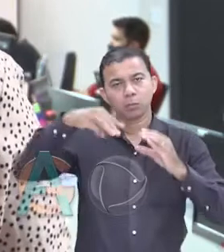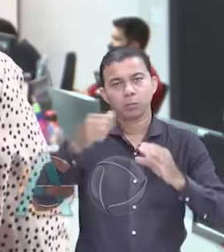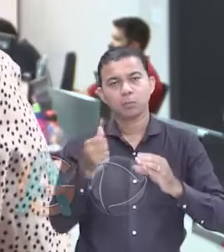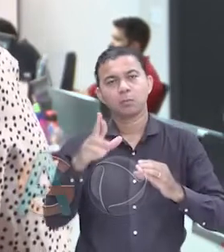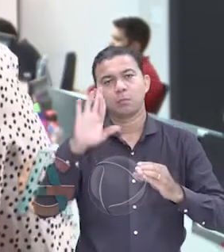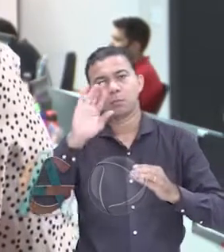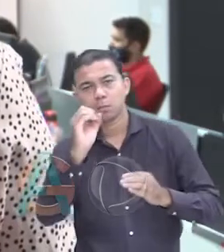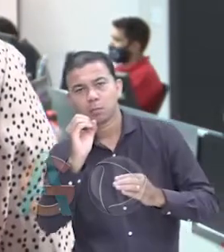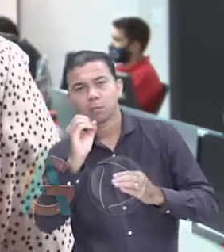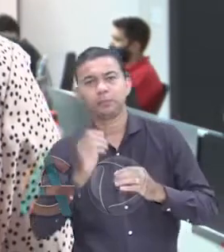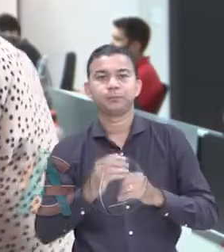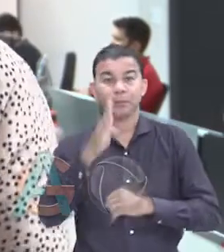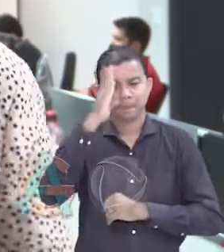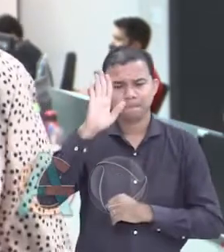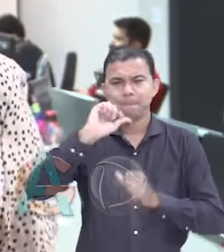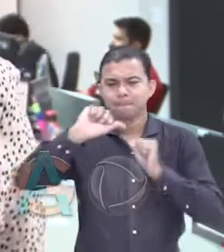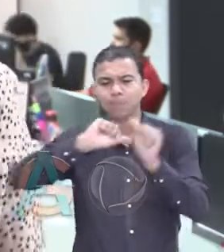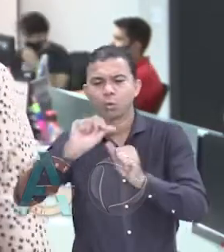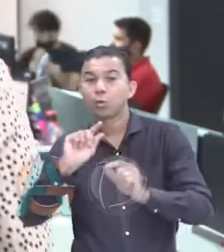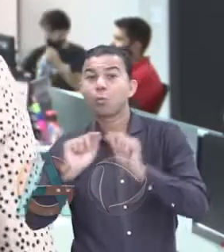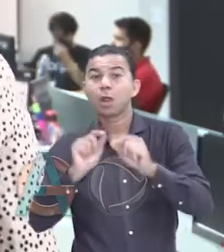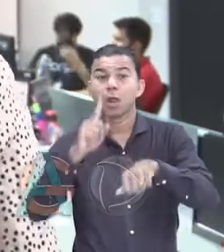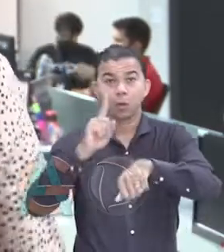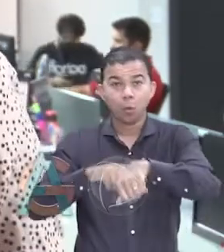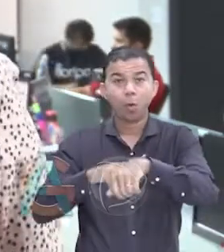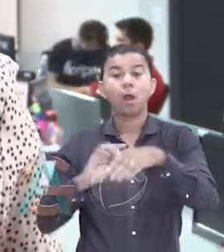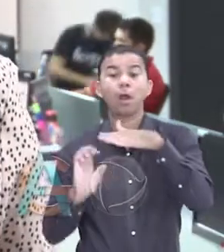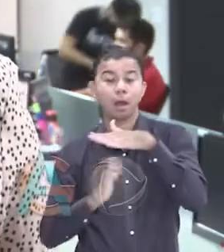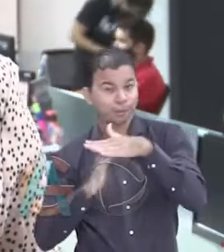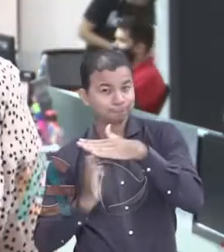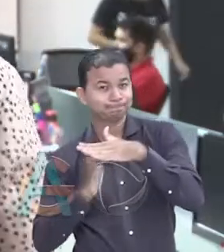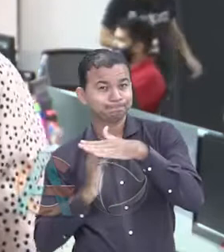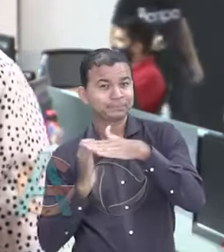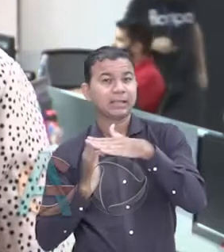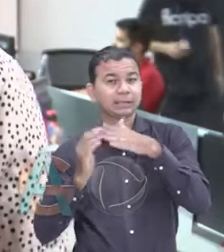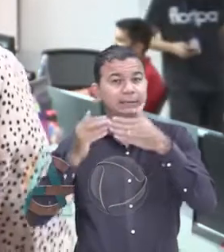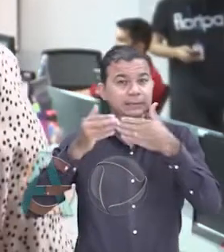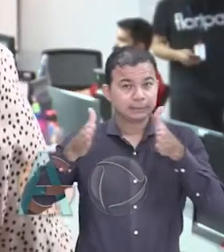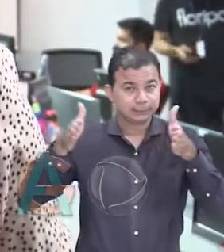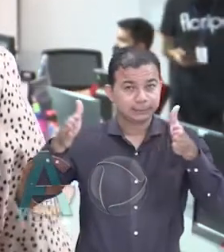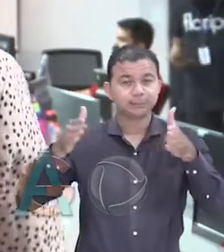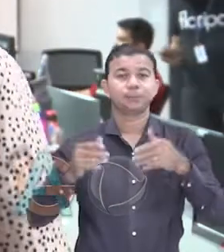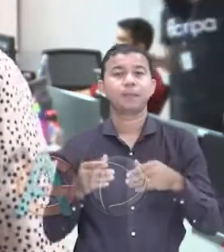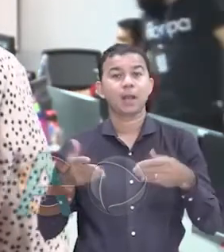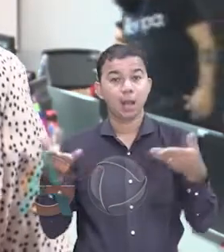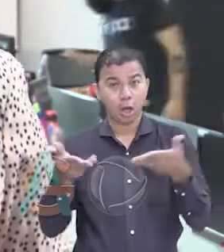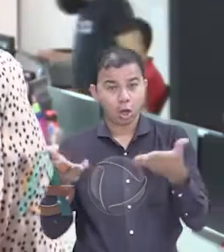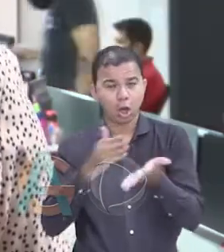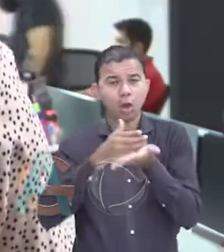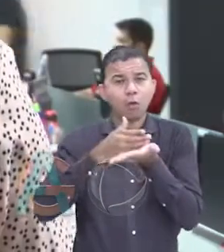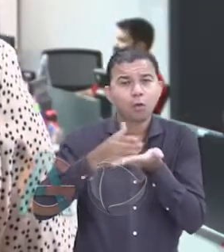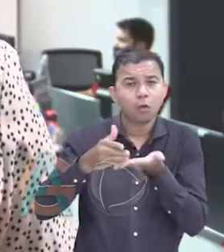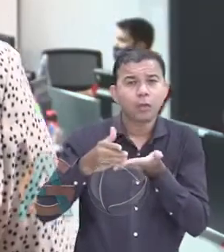Casa Civil, Mauro Carvalho. Entre as principais mudanças está o horário de funcionamento dos estabelecimentos comerciais, que passa a